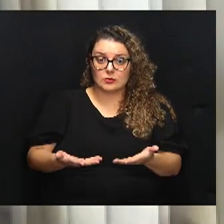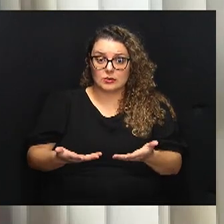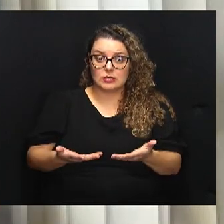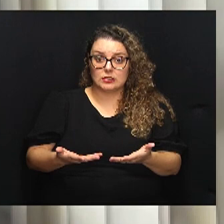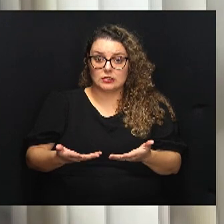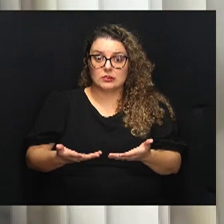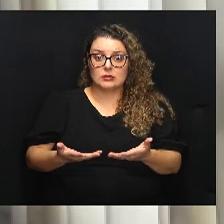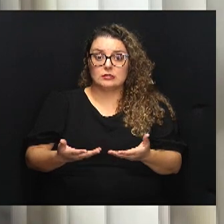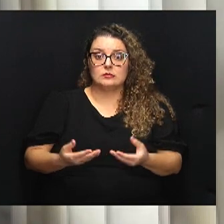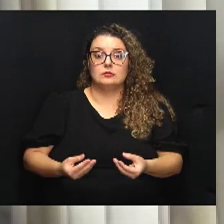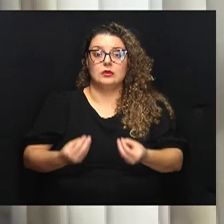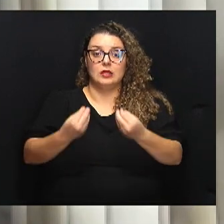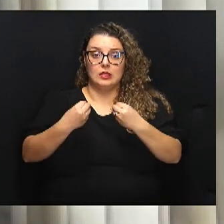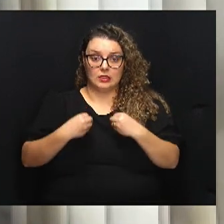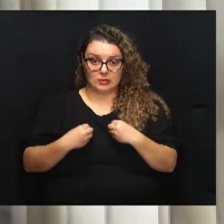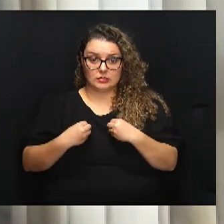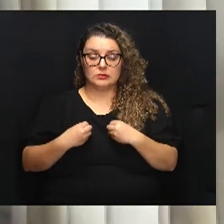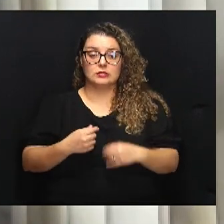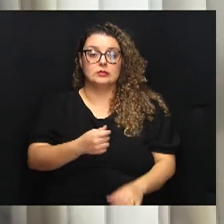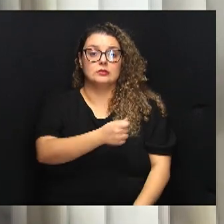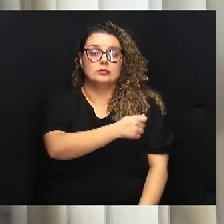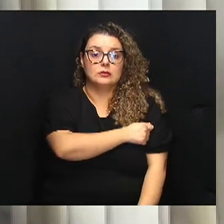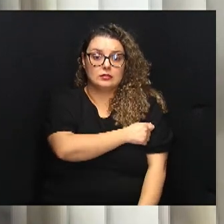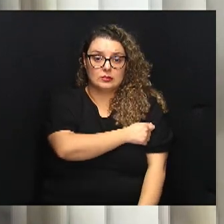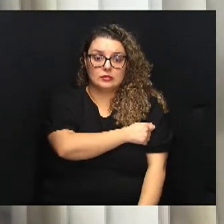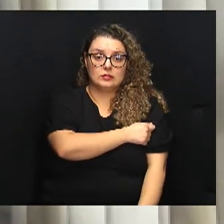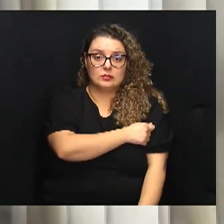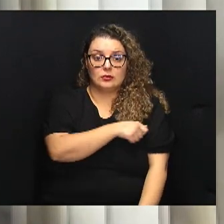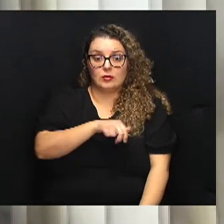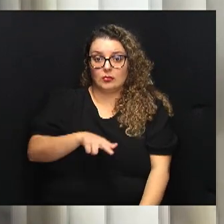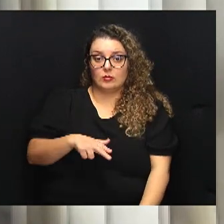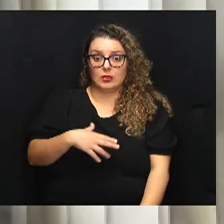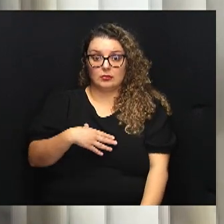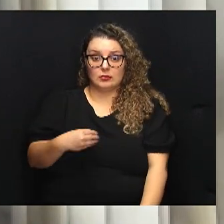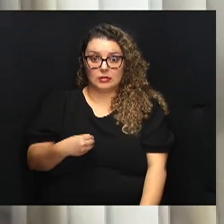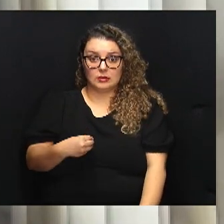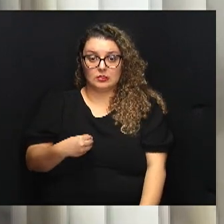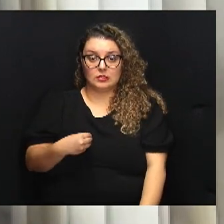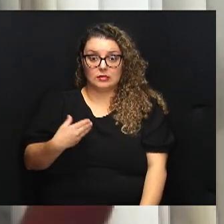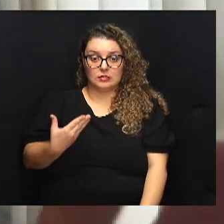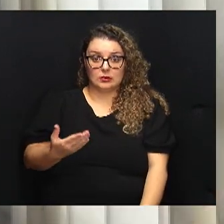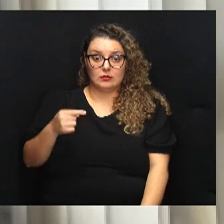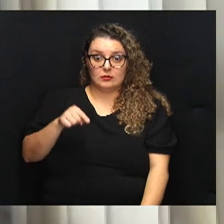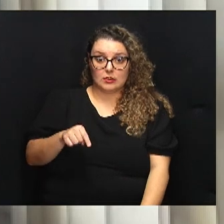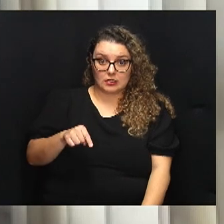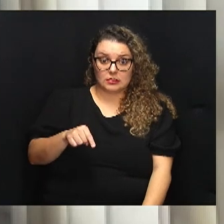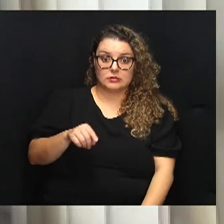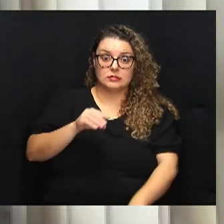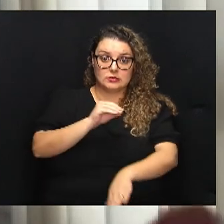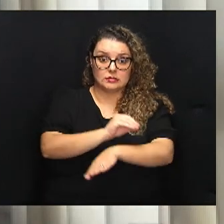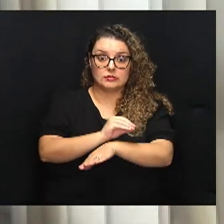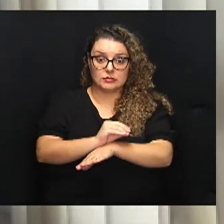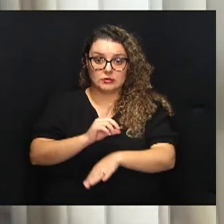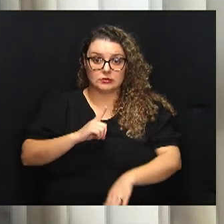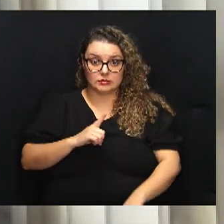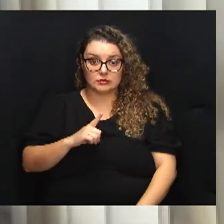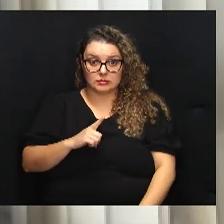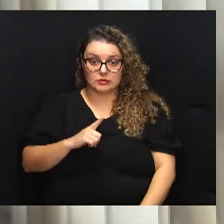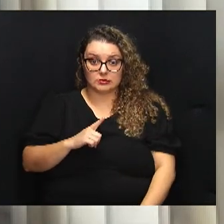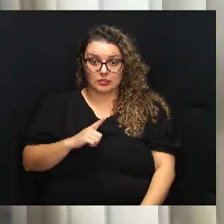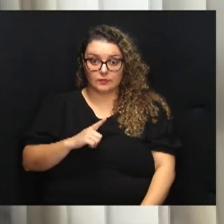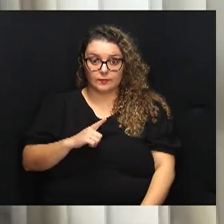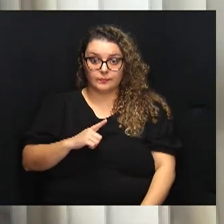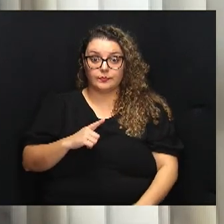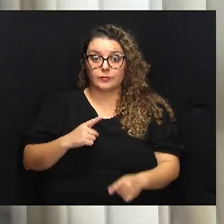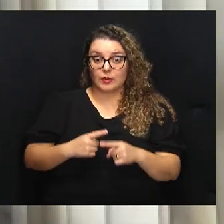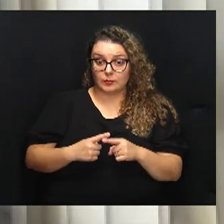está trazendo para o aluno ou para o filho. Então, esse cuidado é que nós temos que ter, né? Então, por